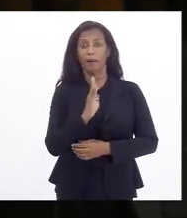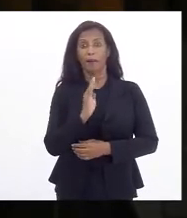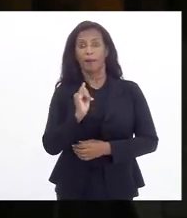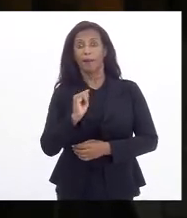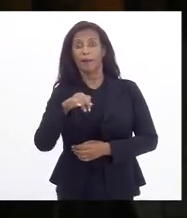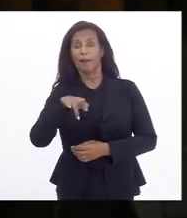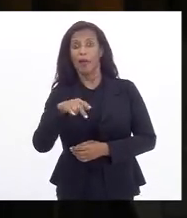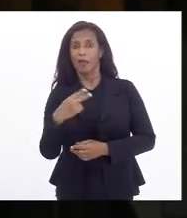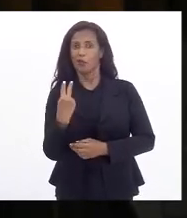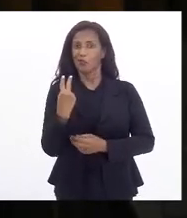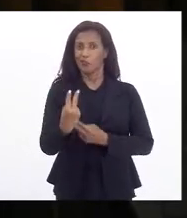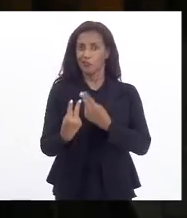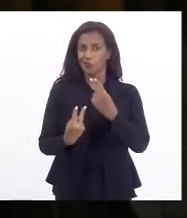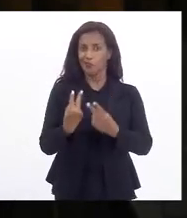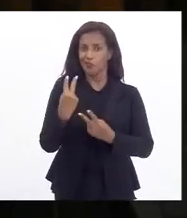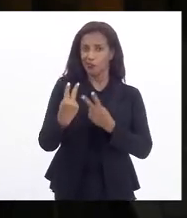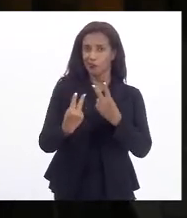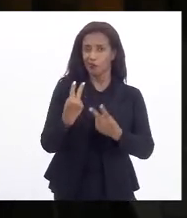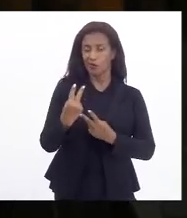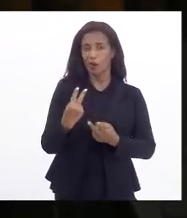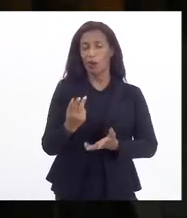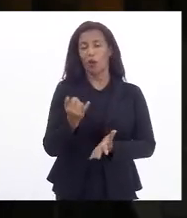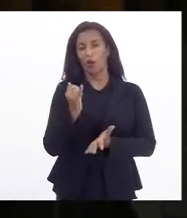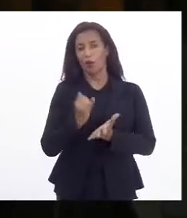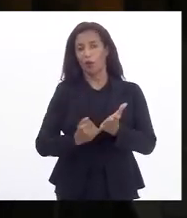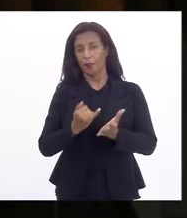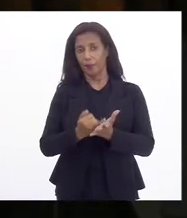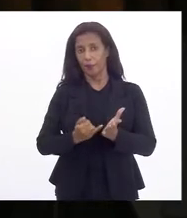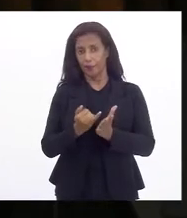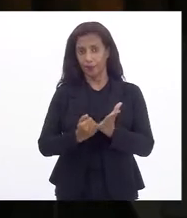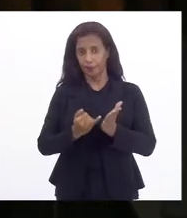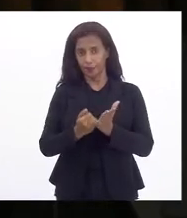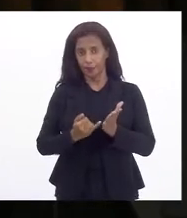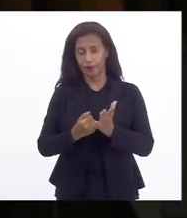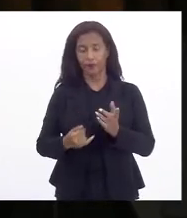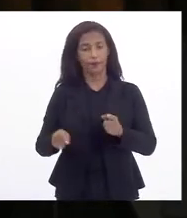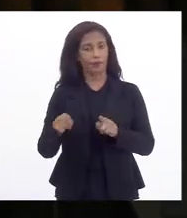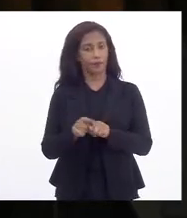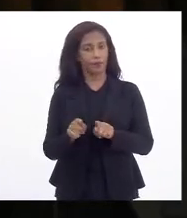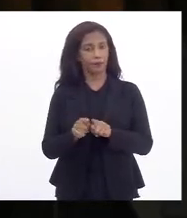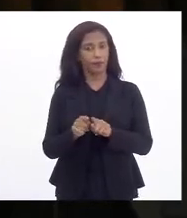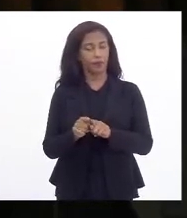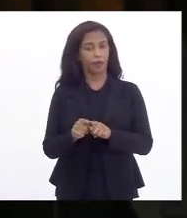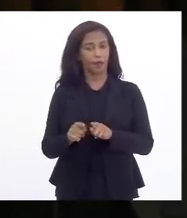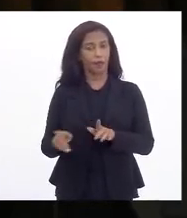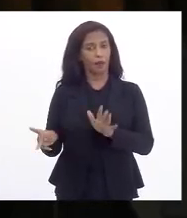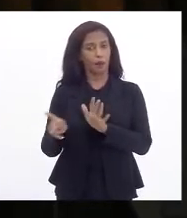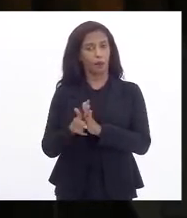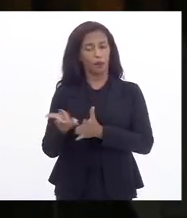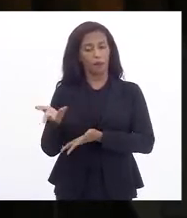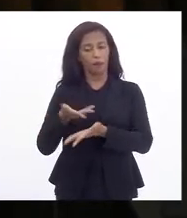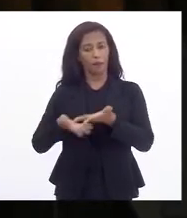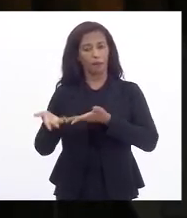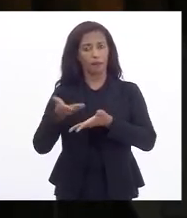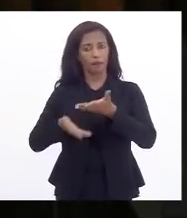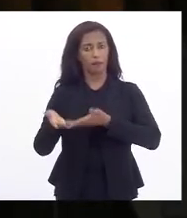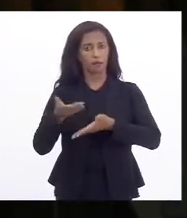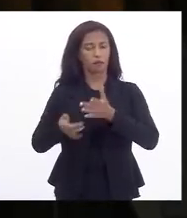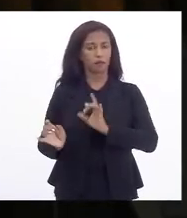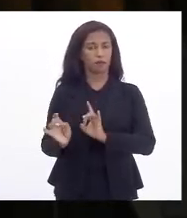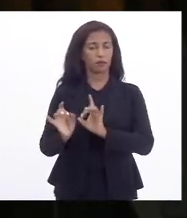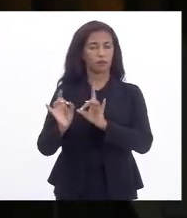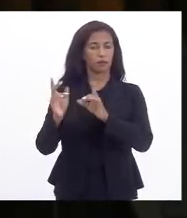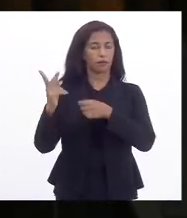de 2020 com as receitas também oriundas de royalties participação